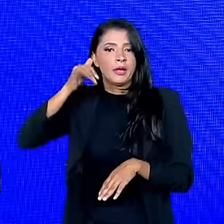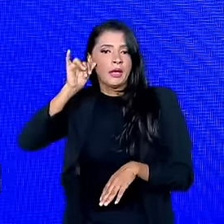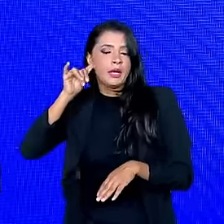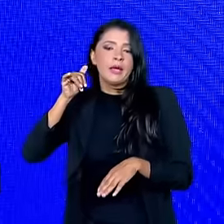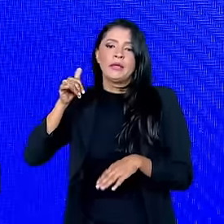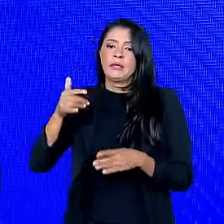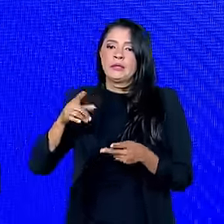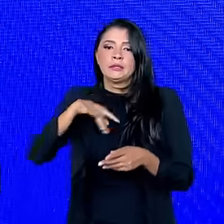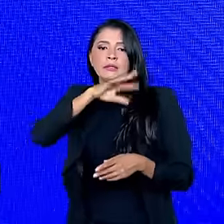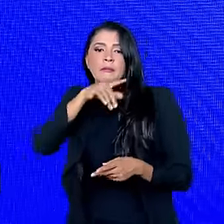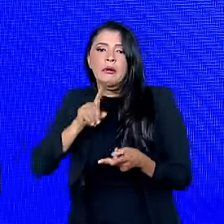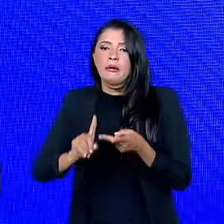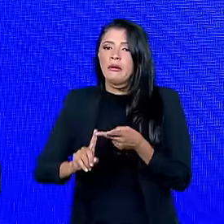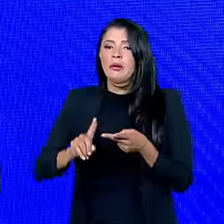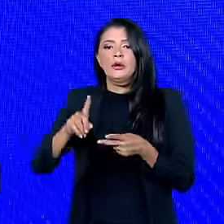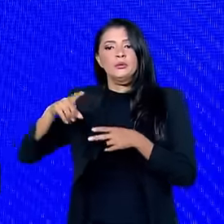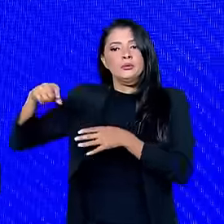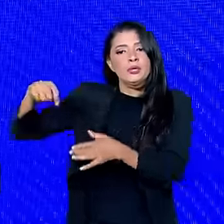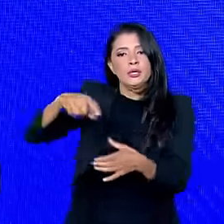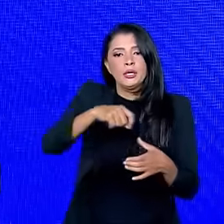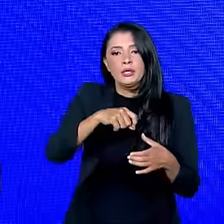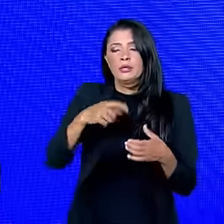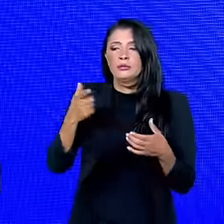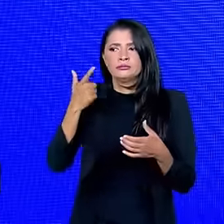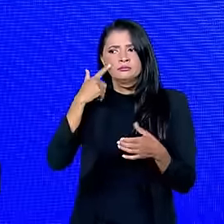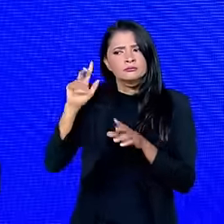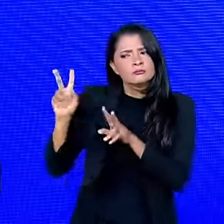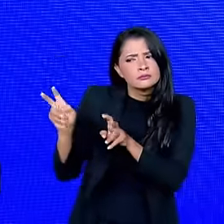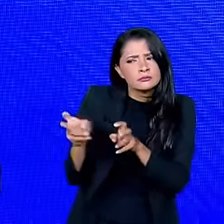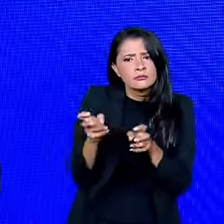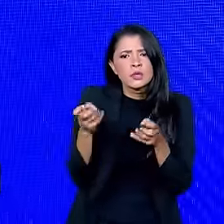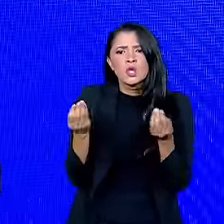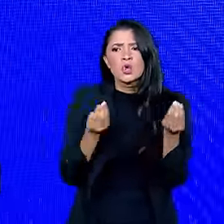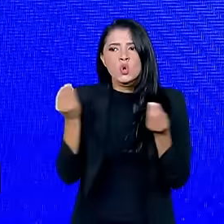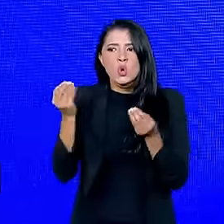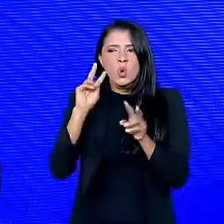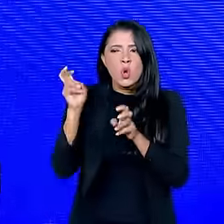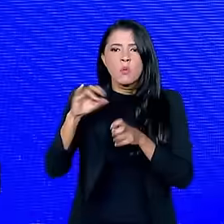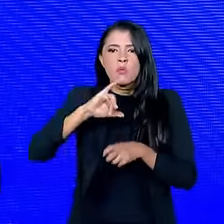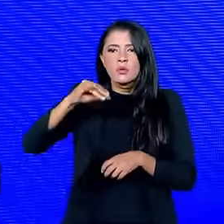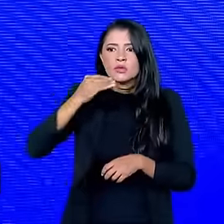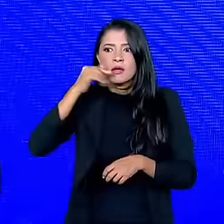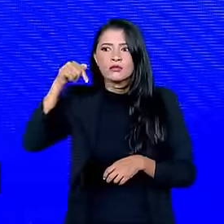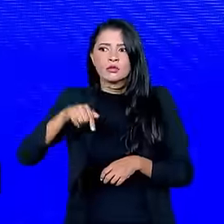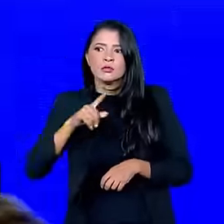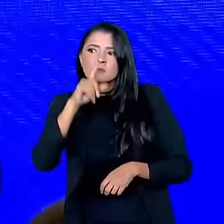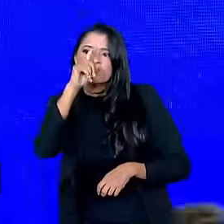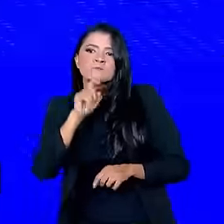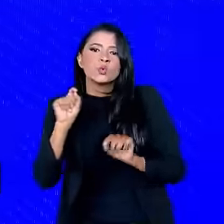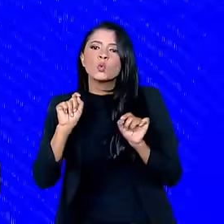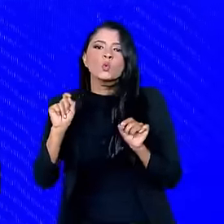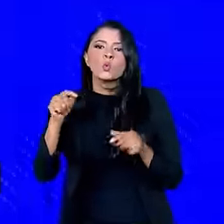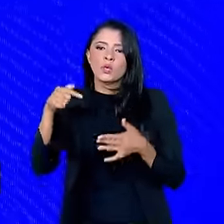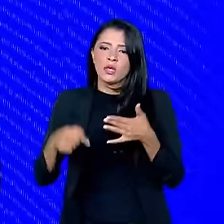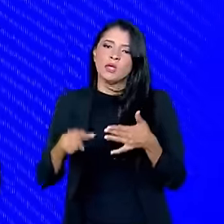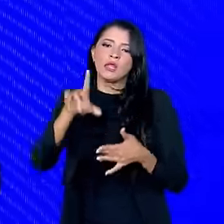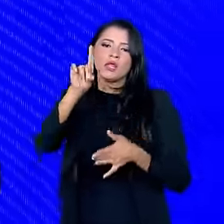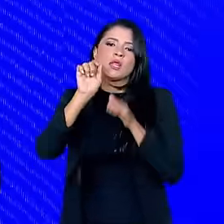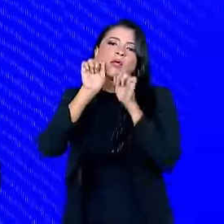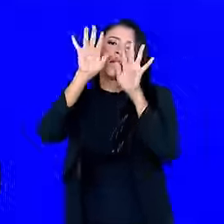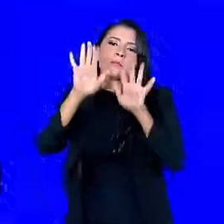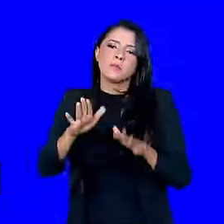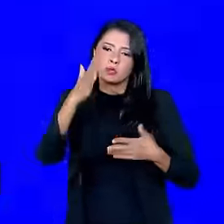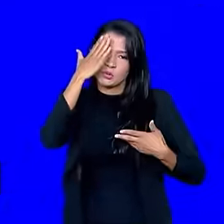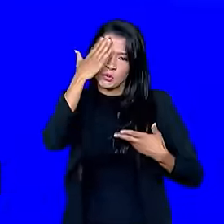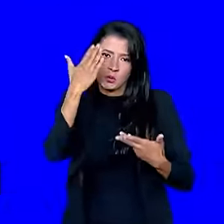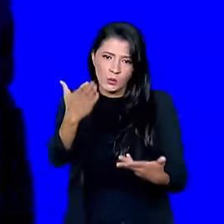também querem eventualmente enxergar e ver as possibilidades de investimento aqui no Catar. Que Deus nos abençoe. Muito